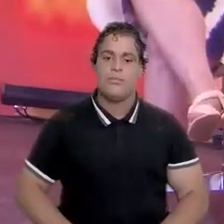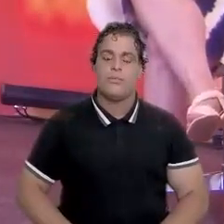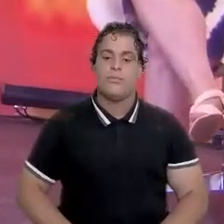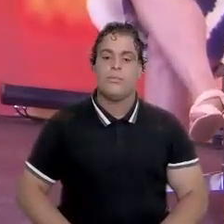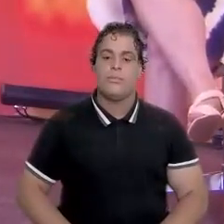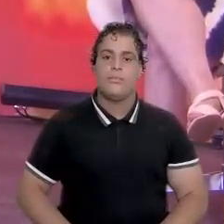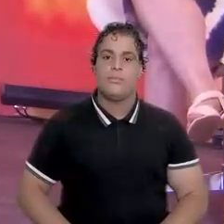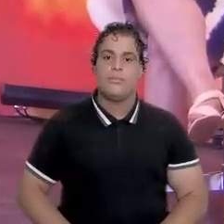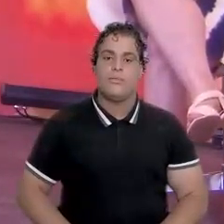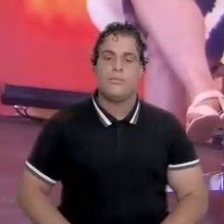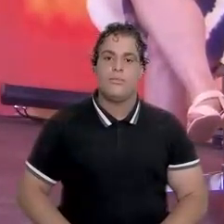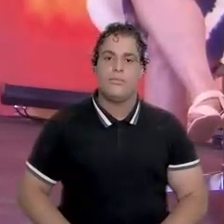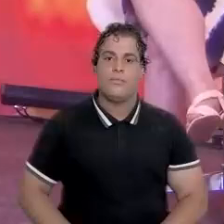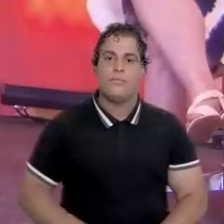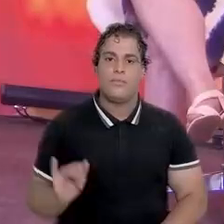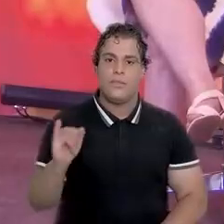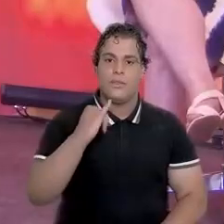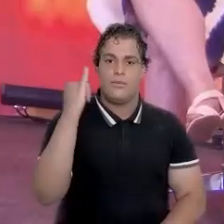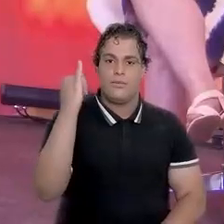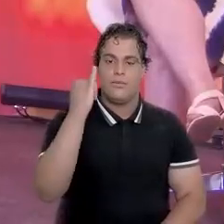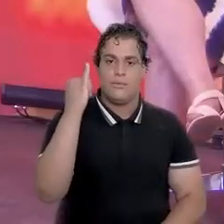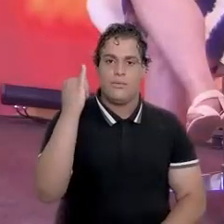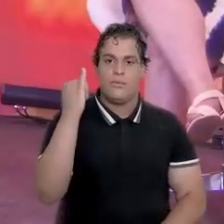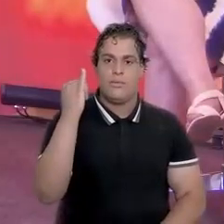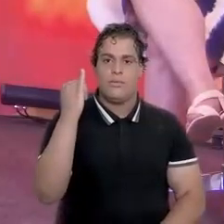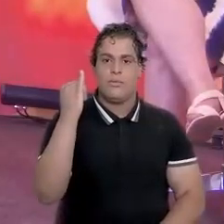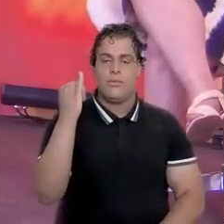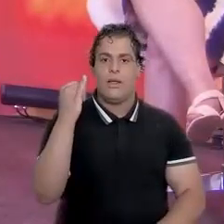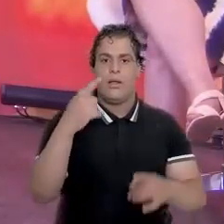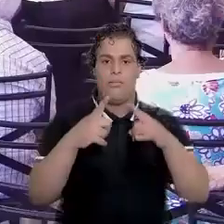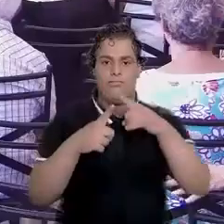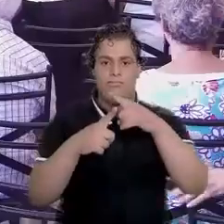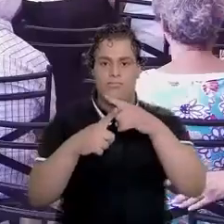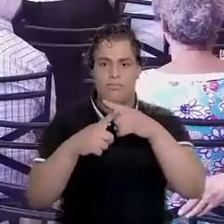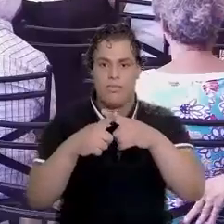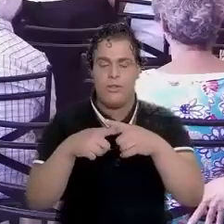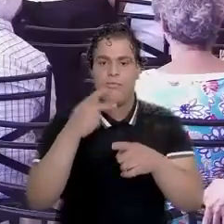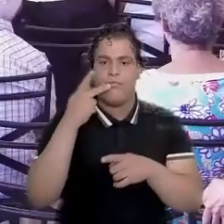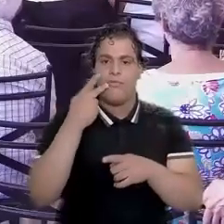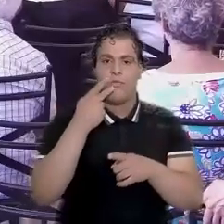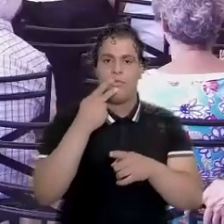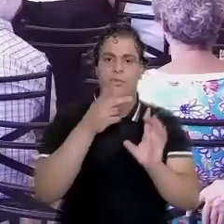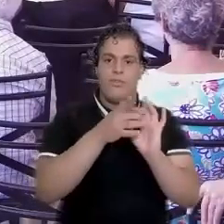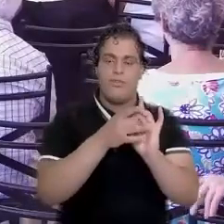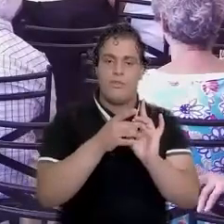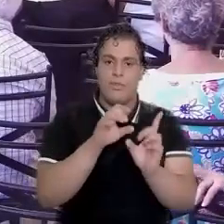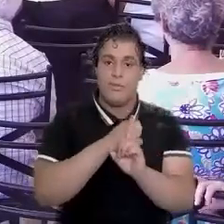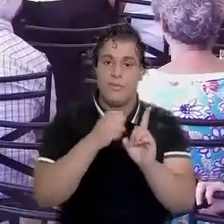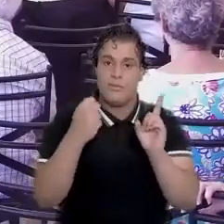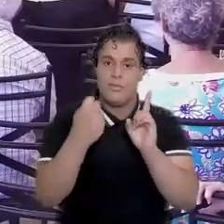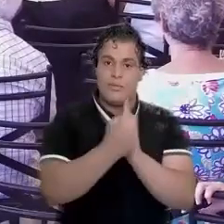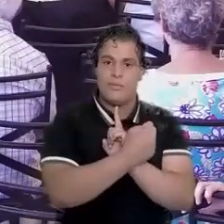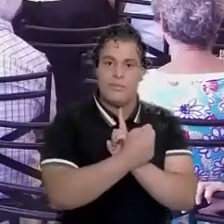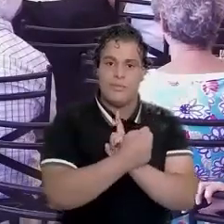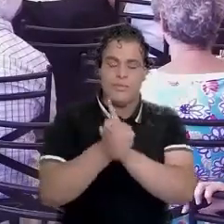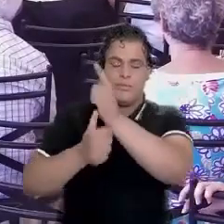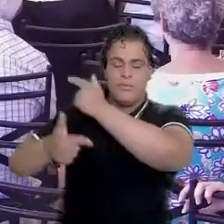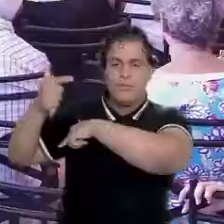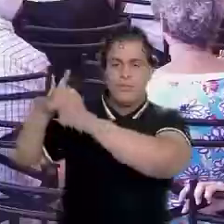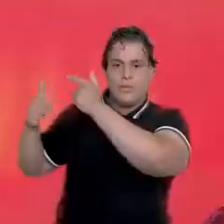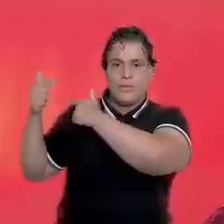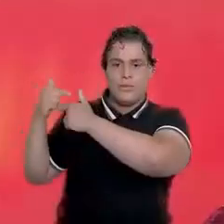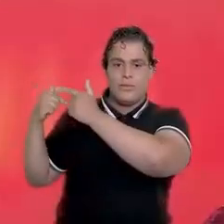papel poético na encruzilhada. Voz e vez, contexto social,